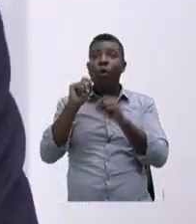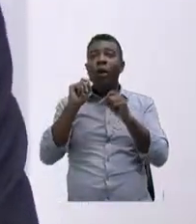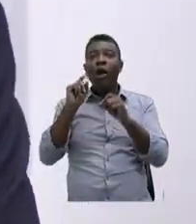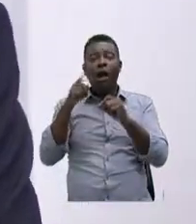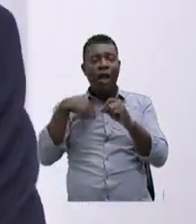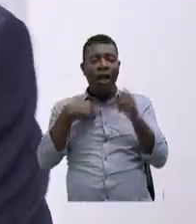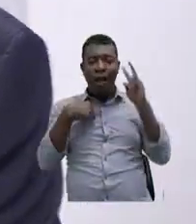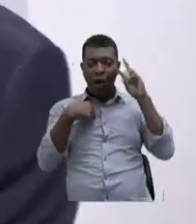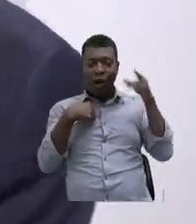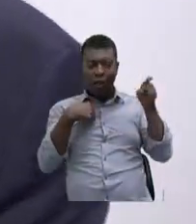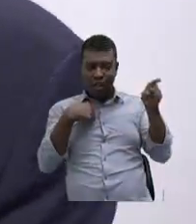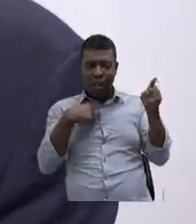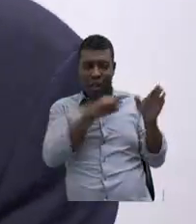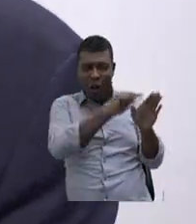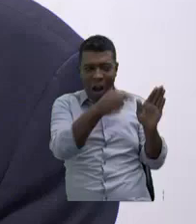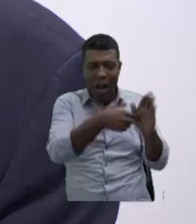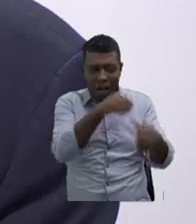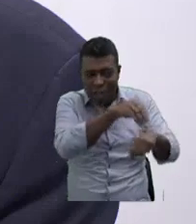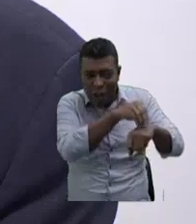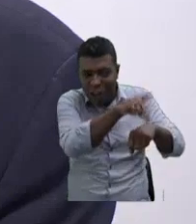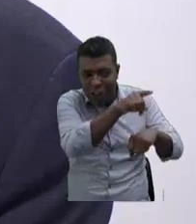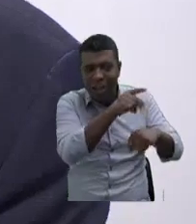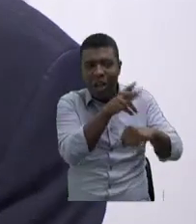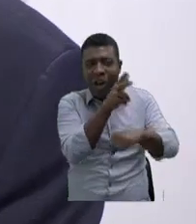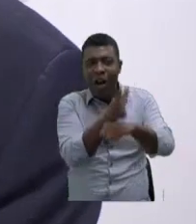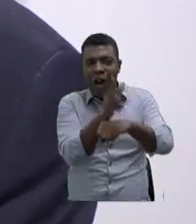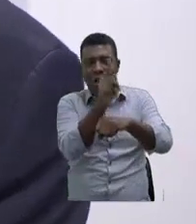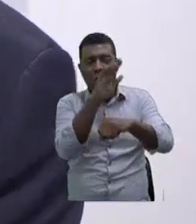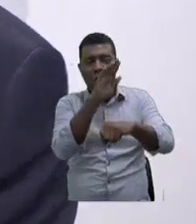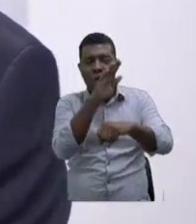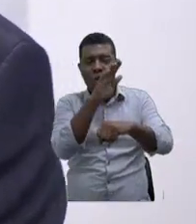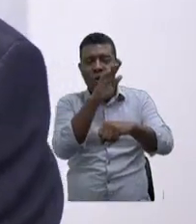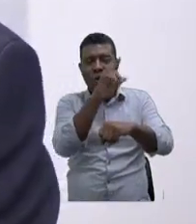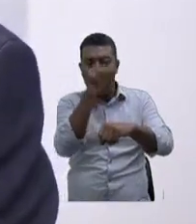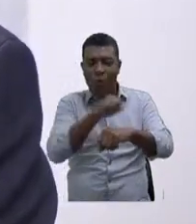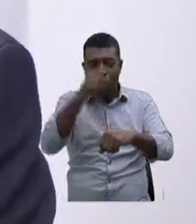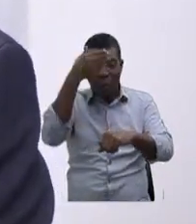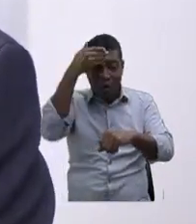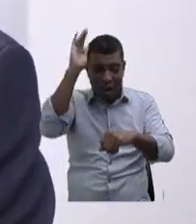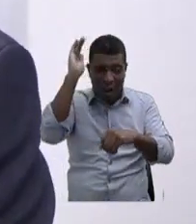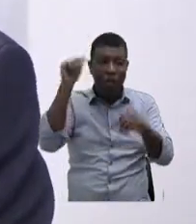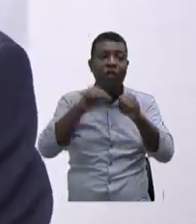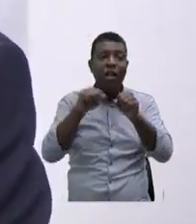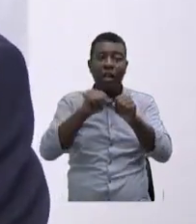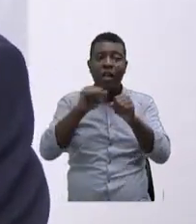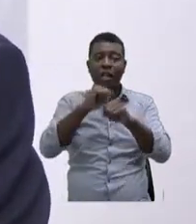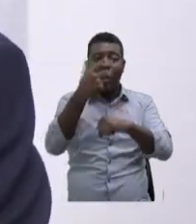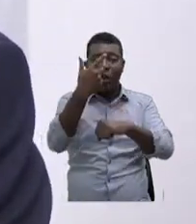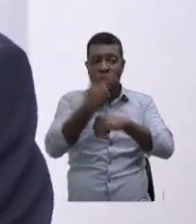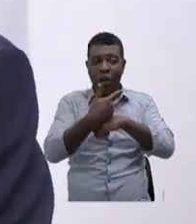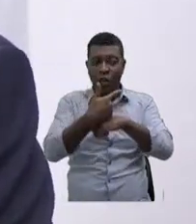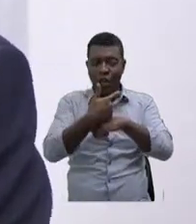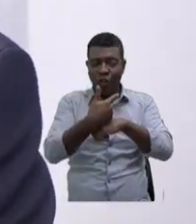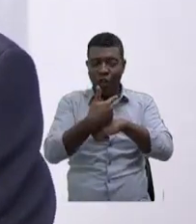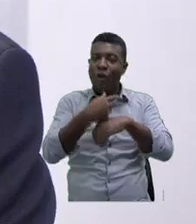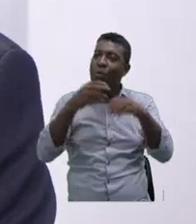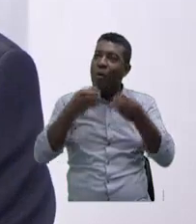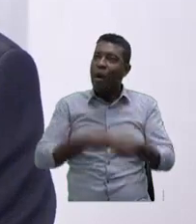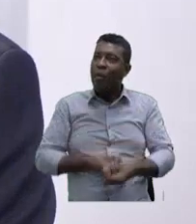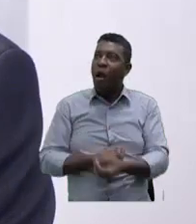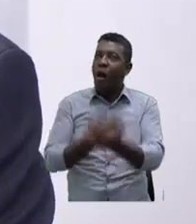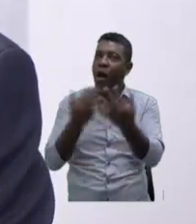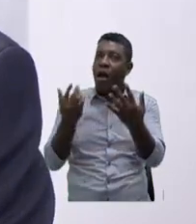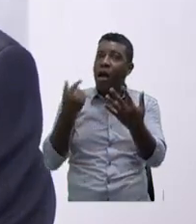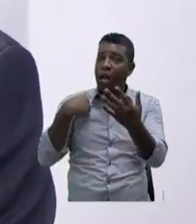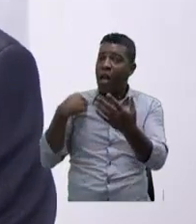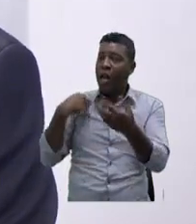esse vídeo. Então, eu passei, a partir desse momento, encaminhar esse vídeo do governador para todos os